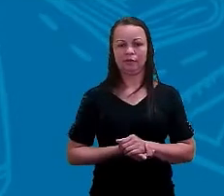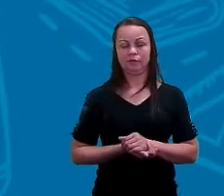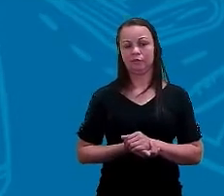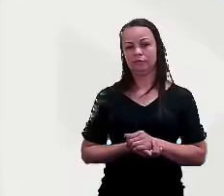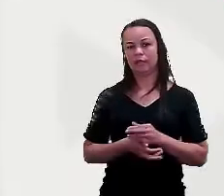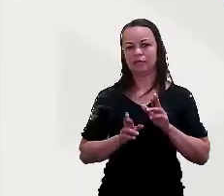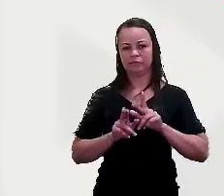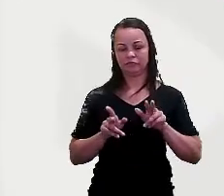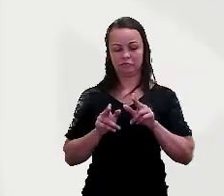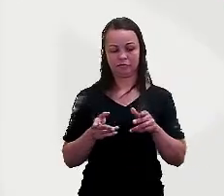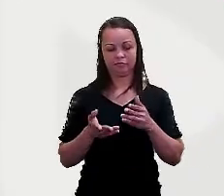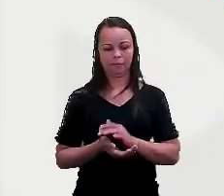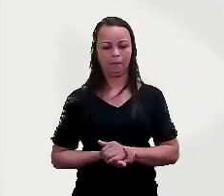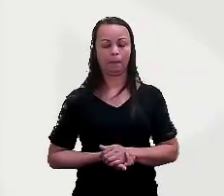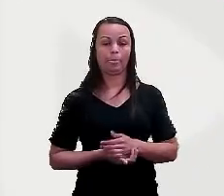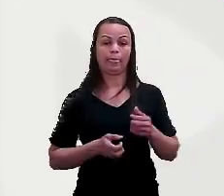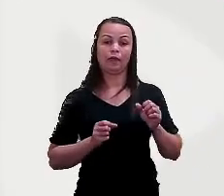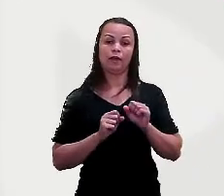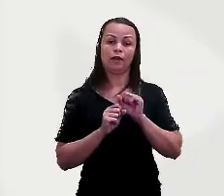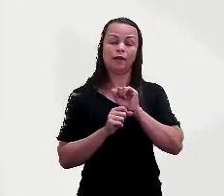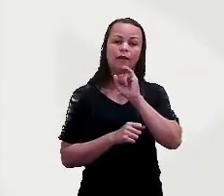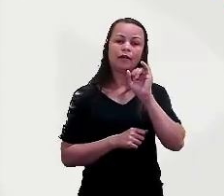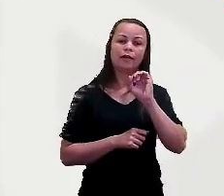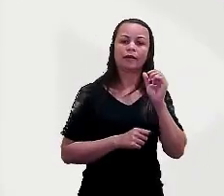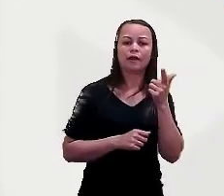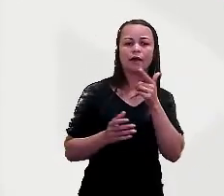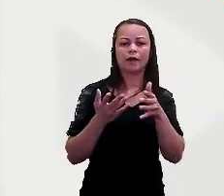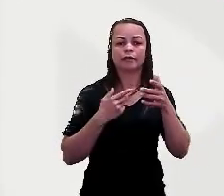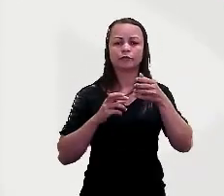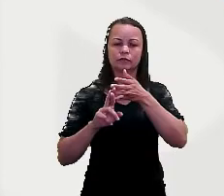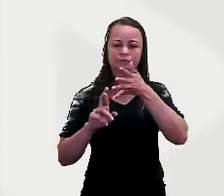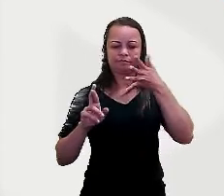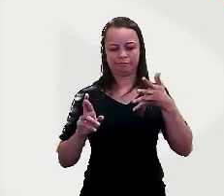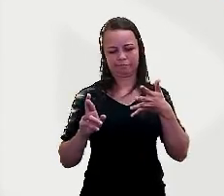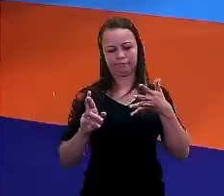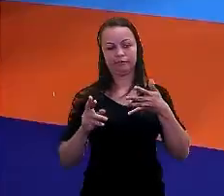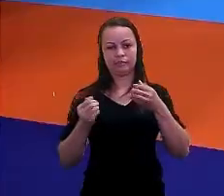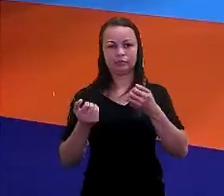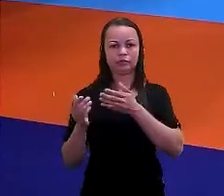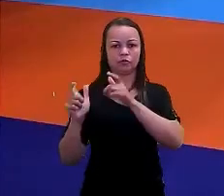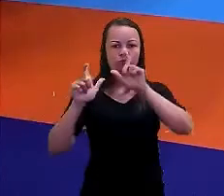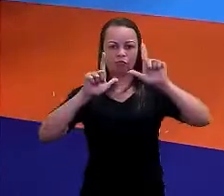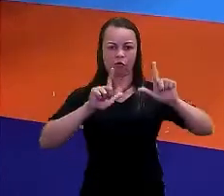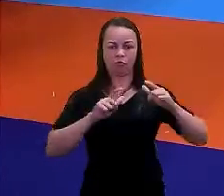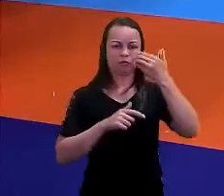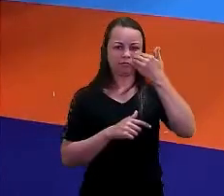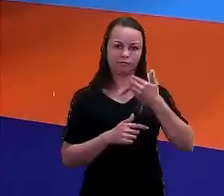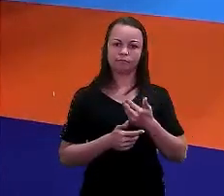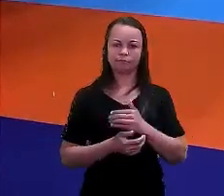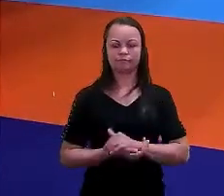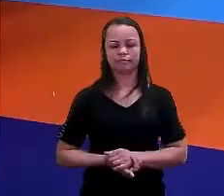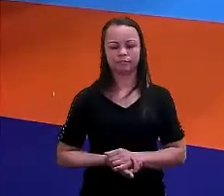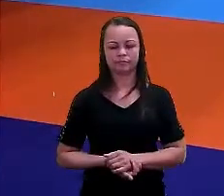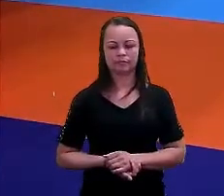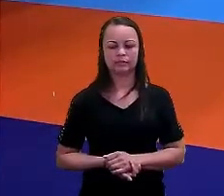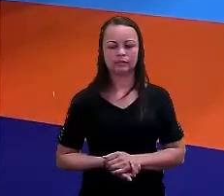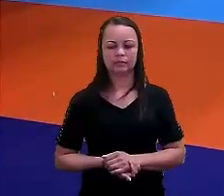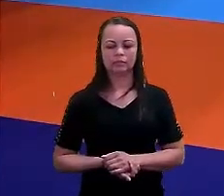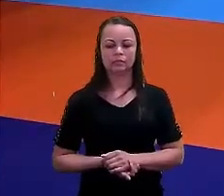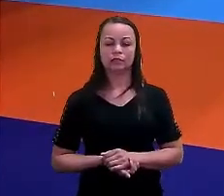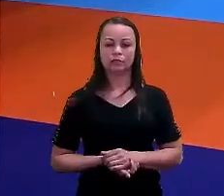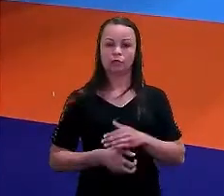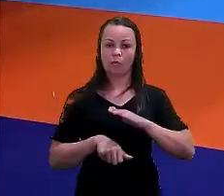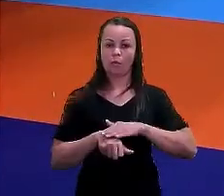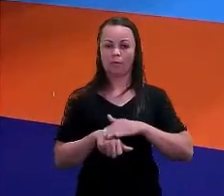aqui nossas referências bibliográficas. Eu vou pedir para o meu amigo Adriano voltar aqui comigo, porque a gente vai, nesse